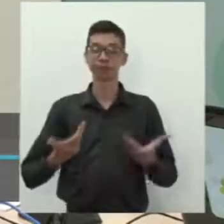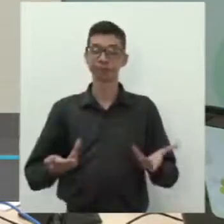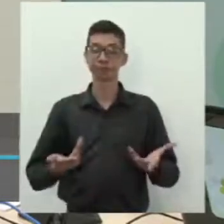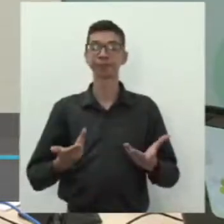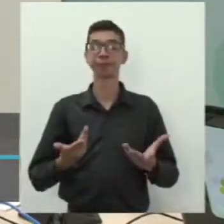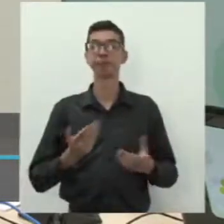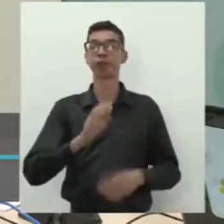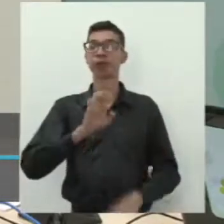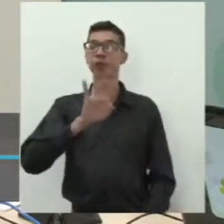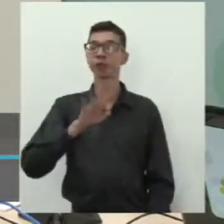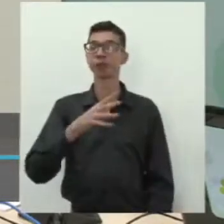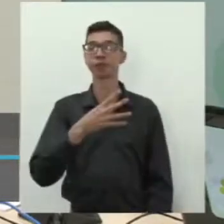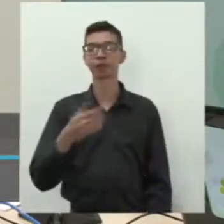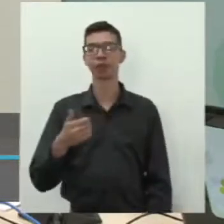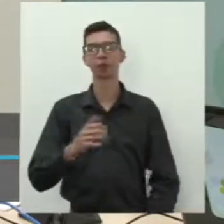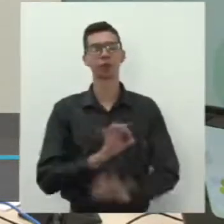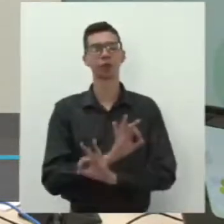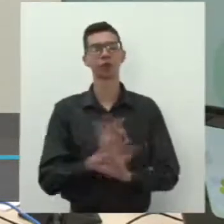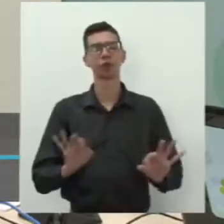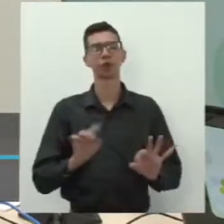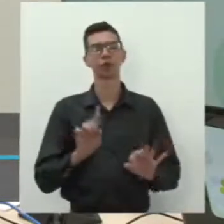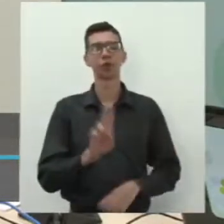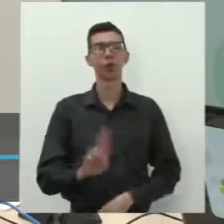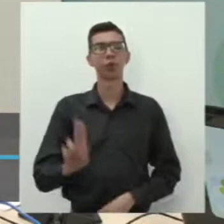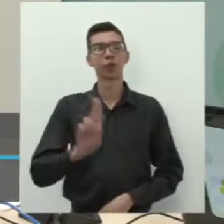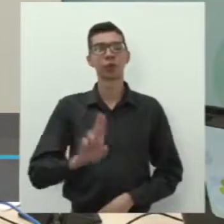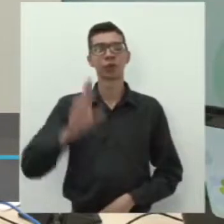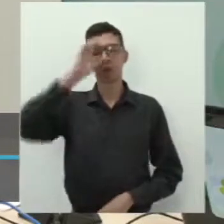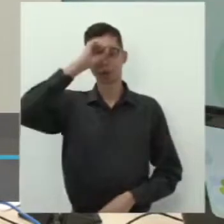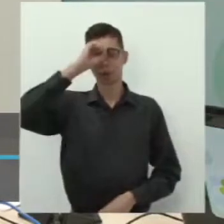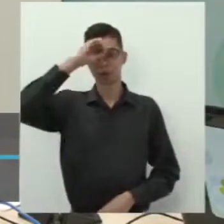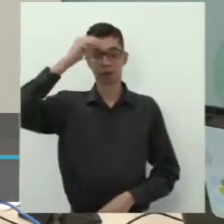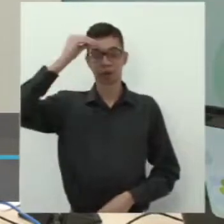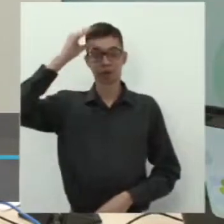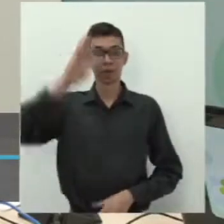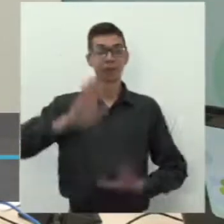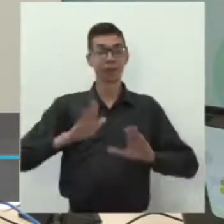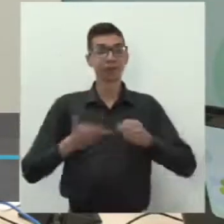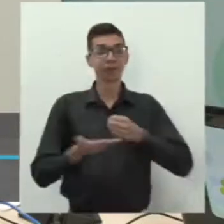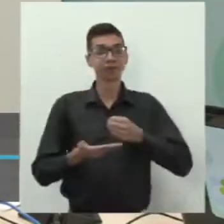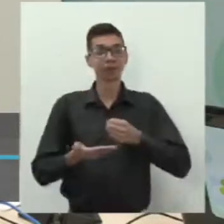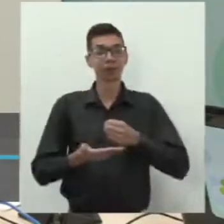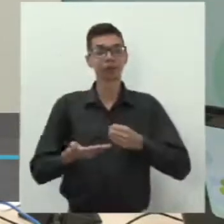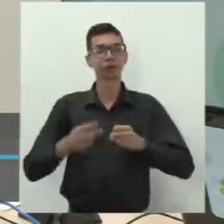ele com o uso. Tá? A gente vai explorar o básico aqui para vocês poderem